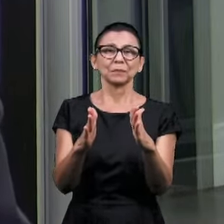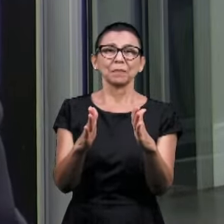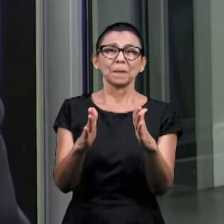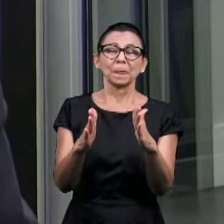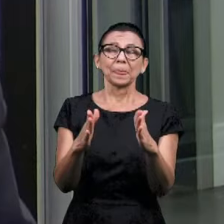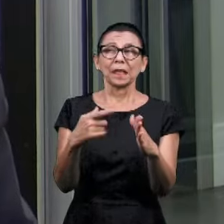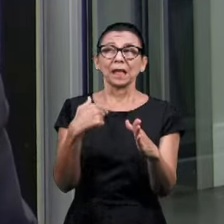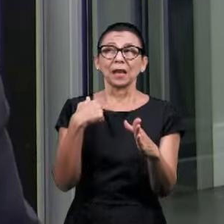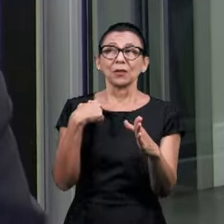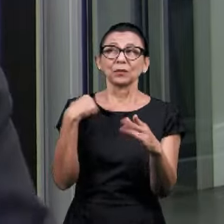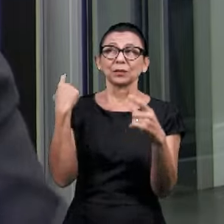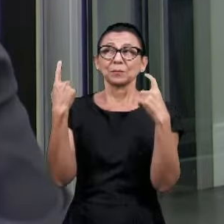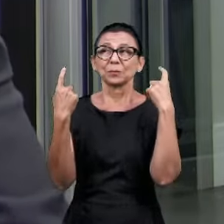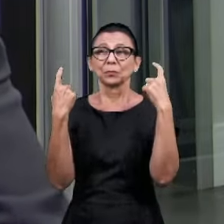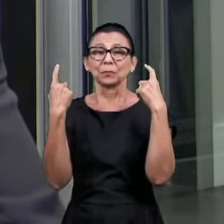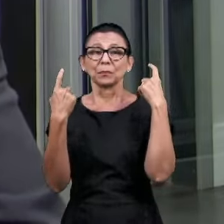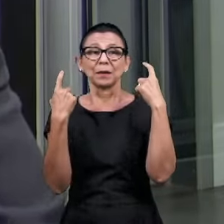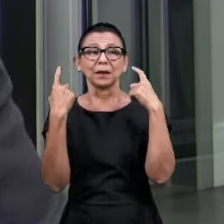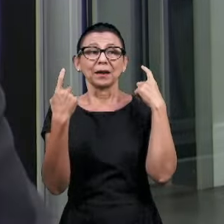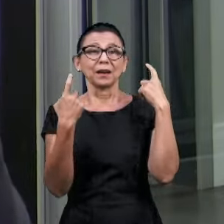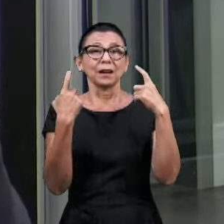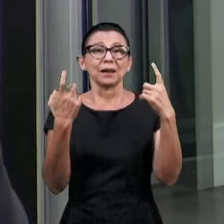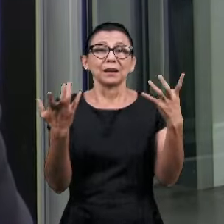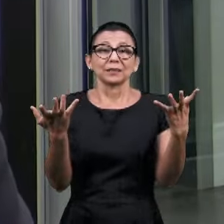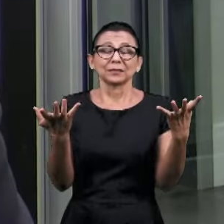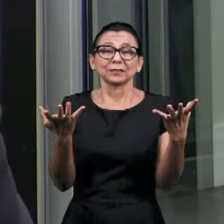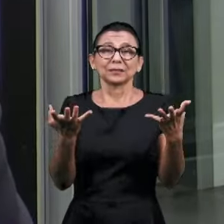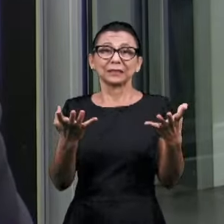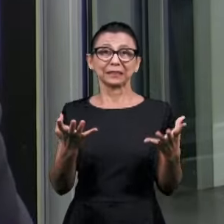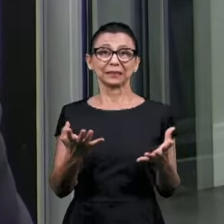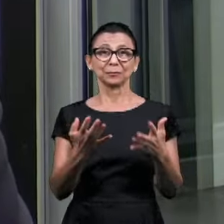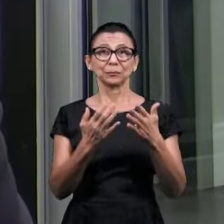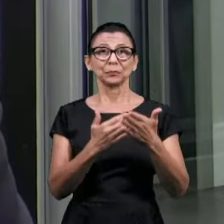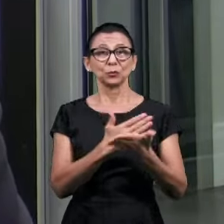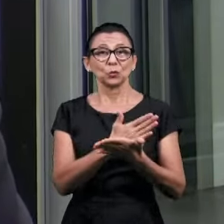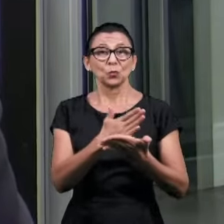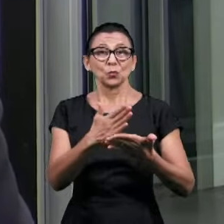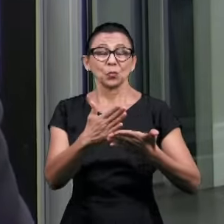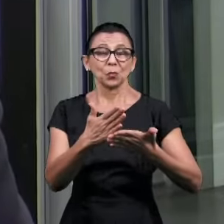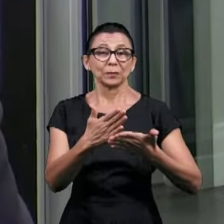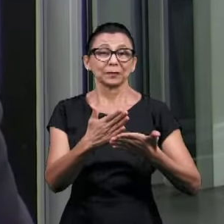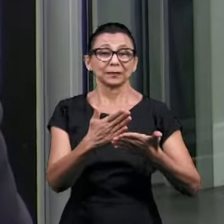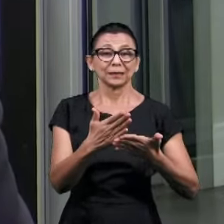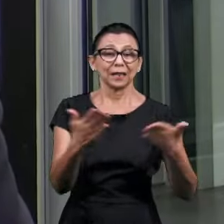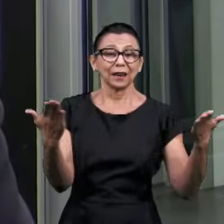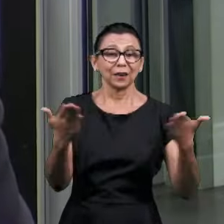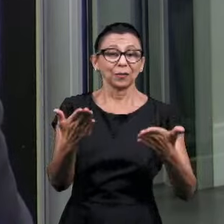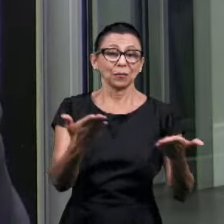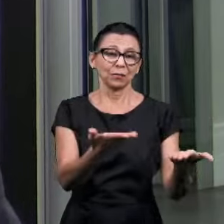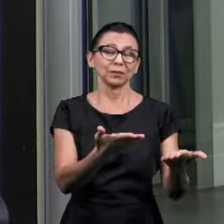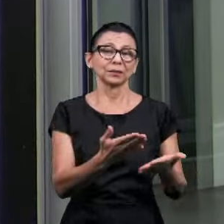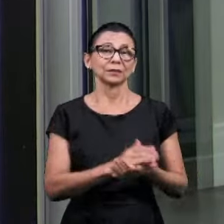preocupante, né? Você assume e já precisa se ausentar. Foram 2 meses,